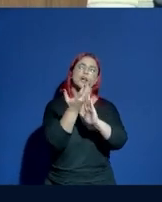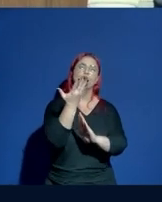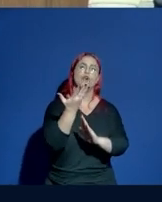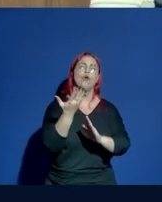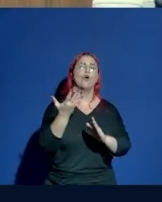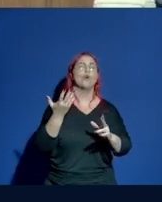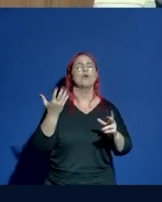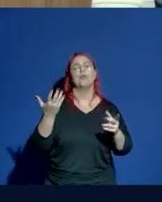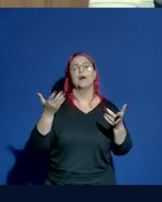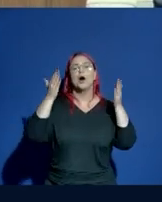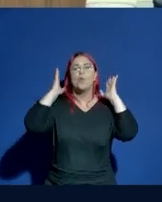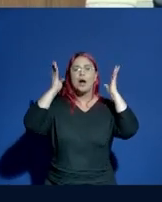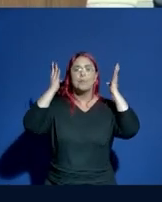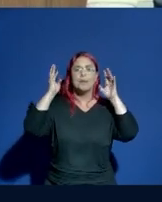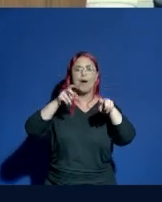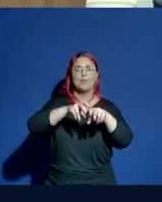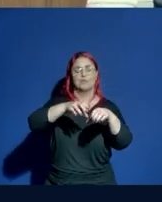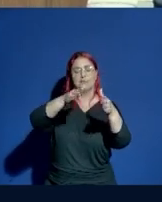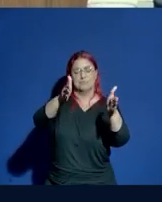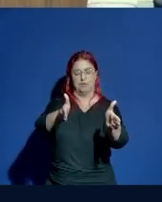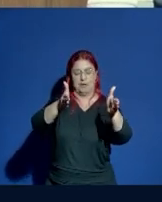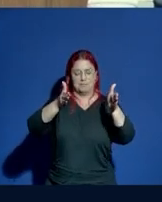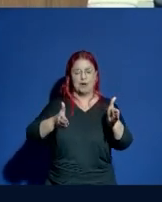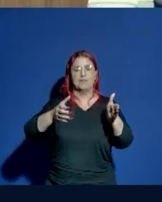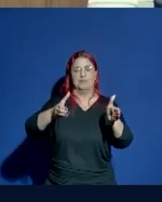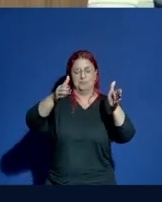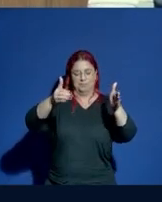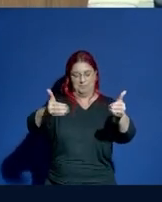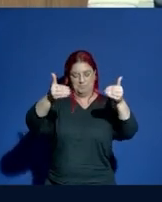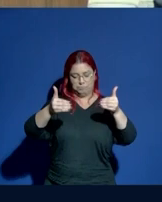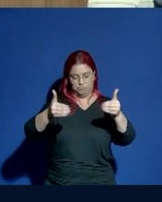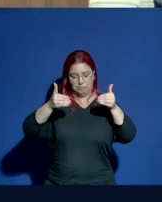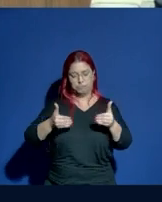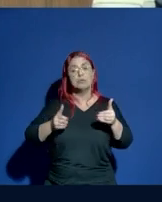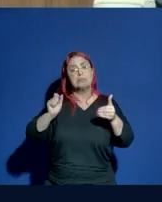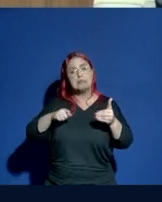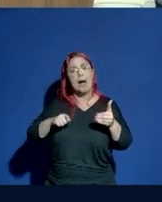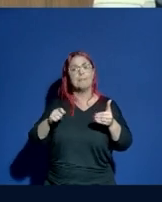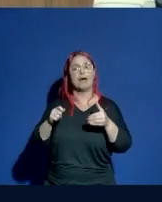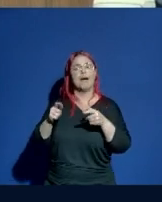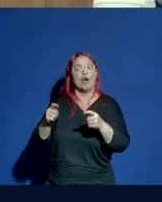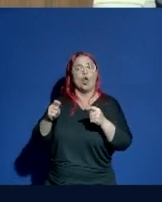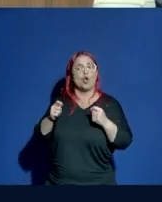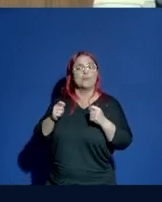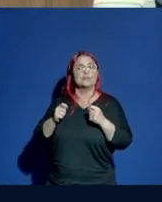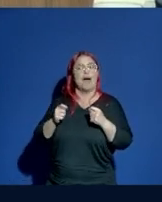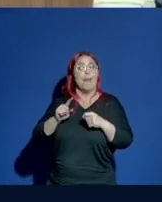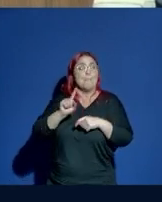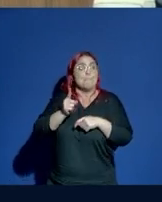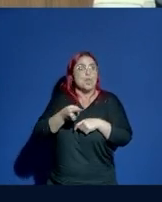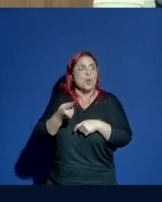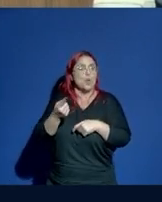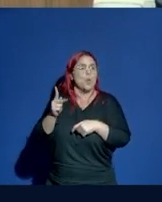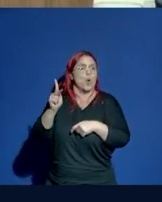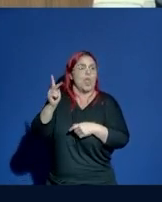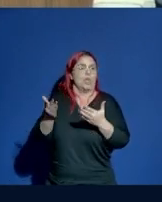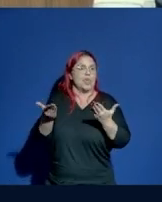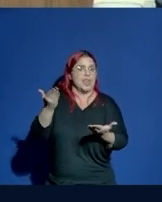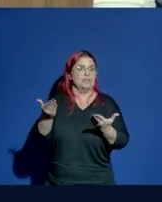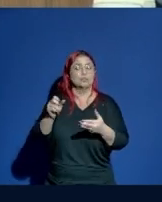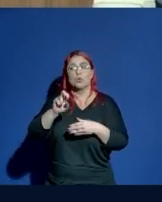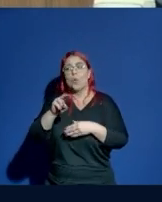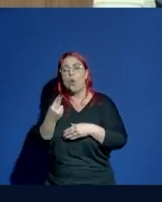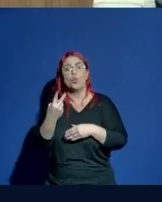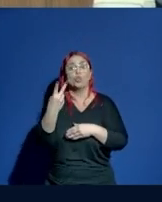carreta graneleira ao final do ano passado que pode economizar 1000 kg dependendo da configuração até quase duas toneladas